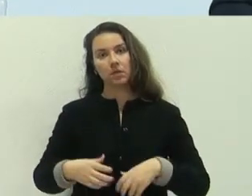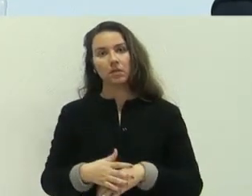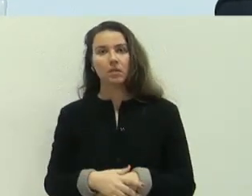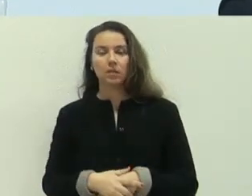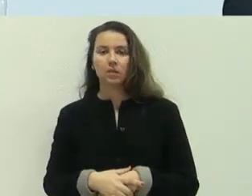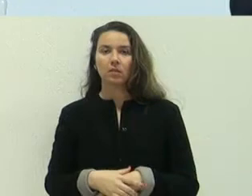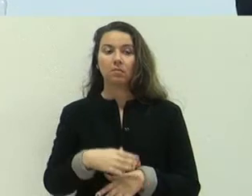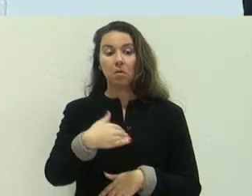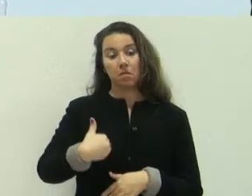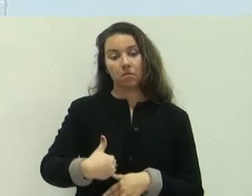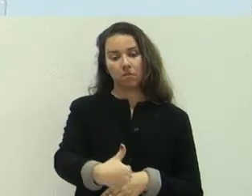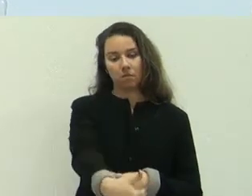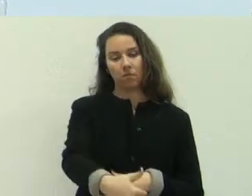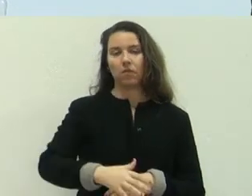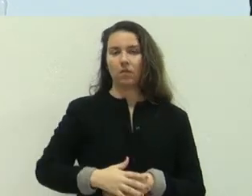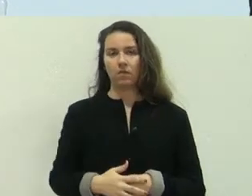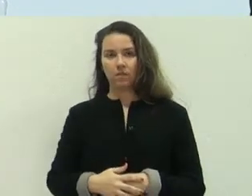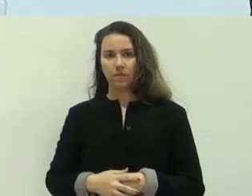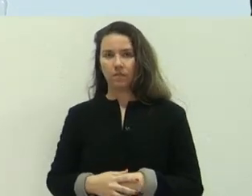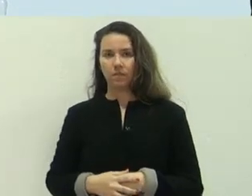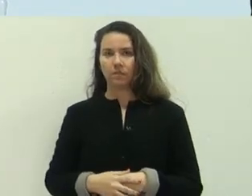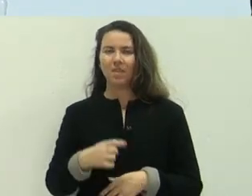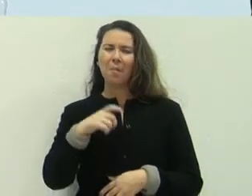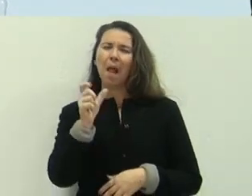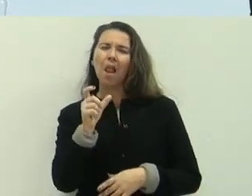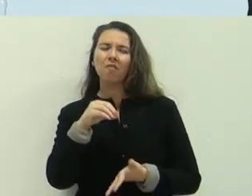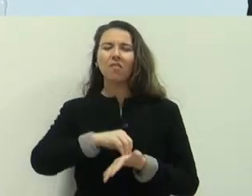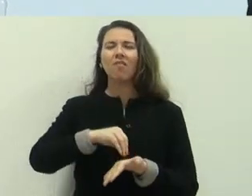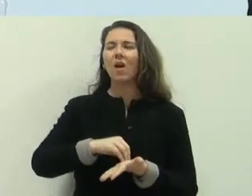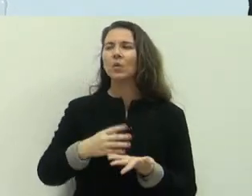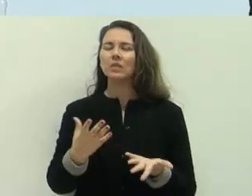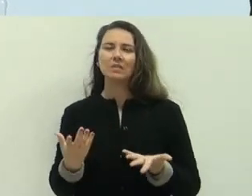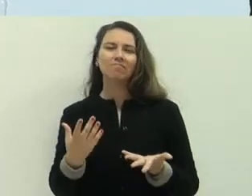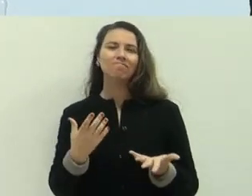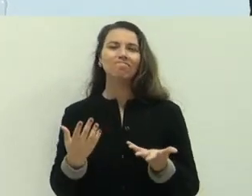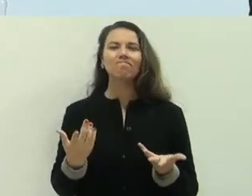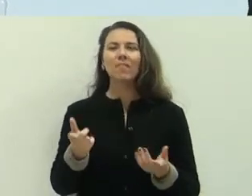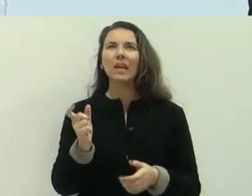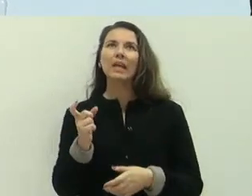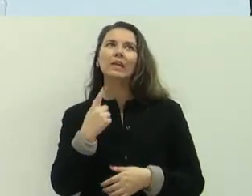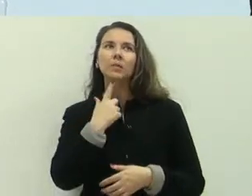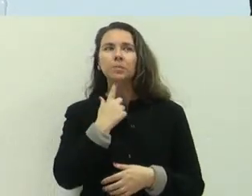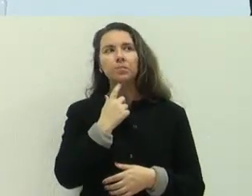no dispositivo, como é que é a palavra que se deve, vão ser